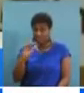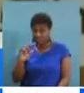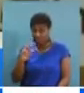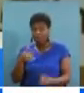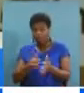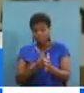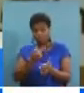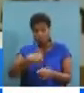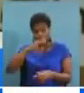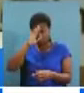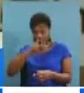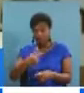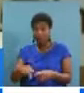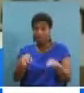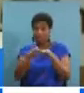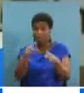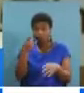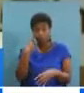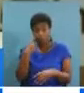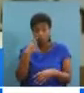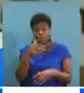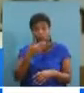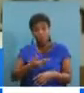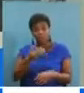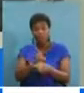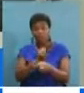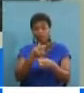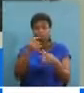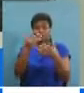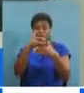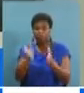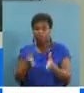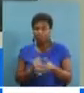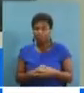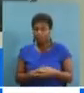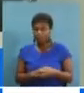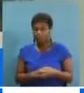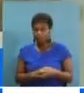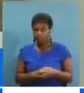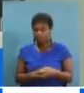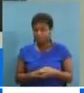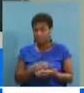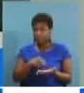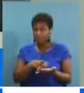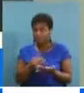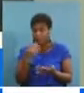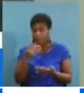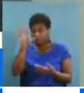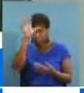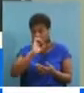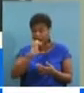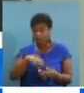um elevado track record e nível de conhecimento a operar neste setor. Iniciar a agradecer ao governo e à Cabo Verde